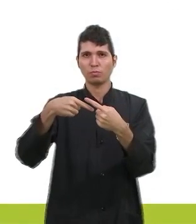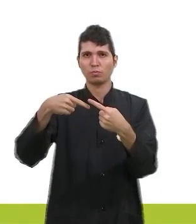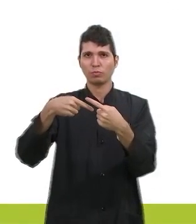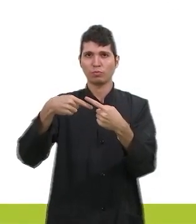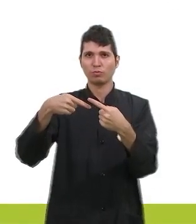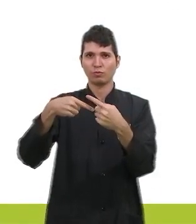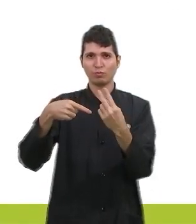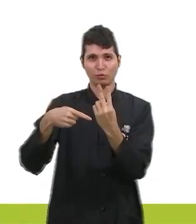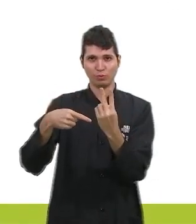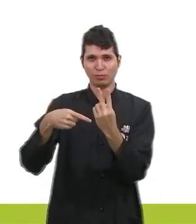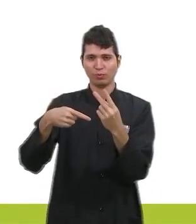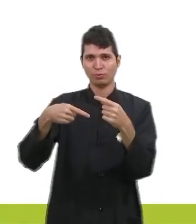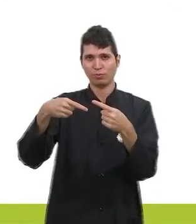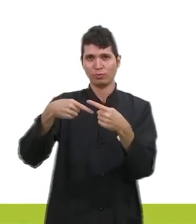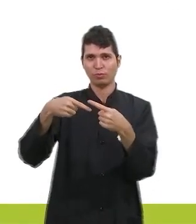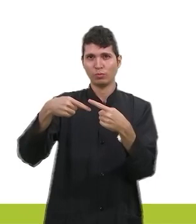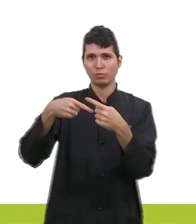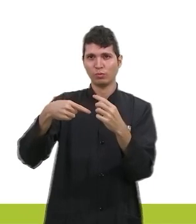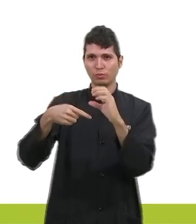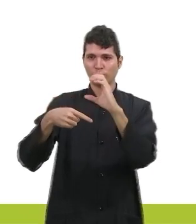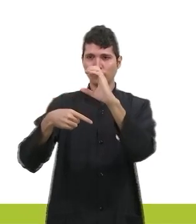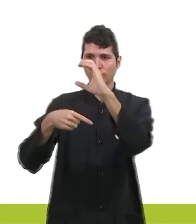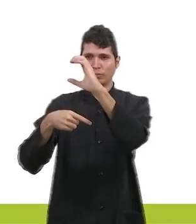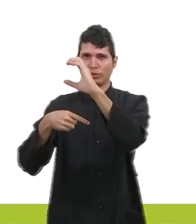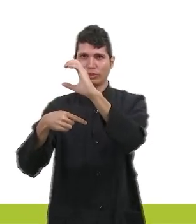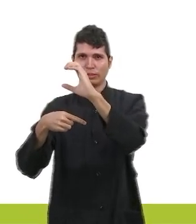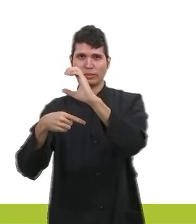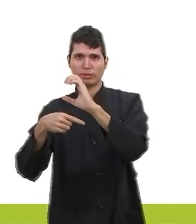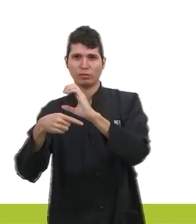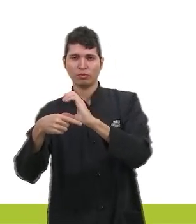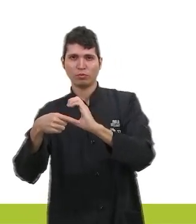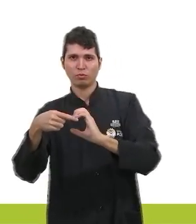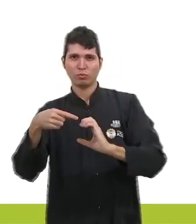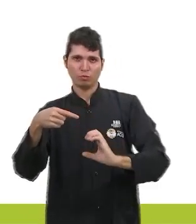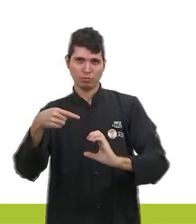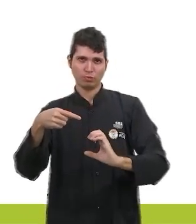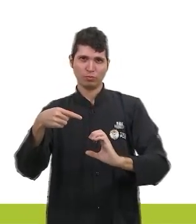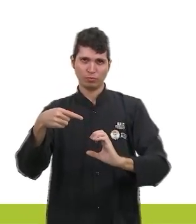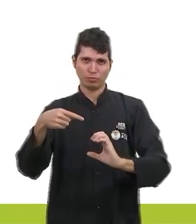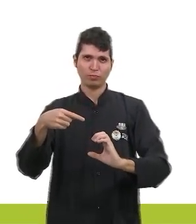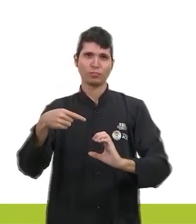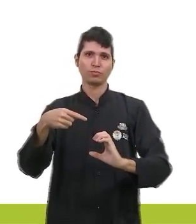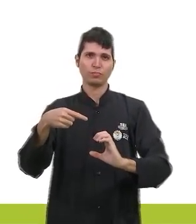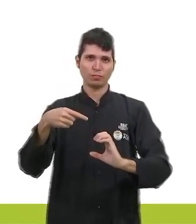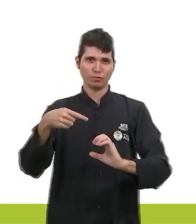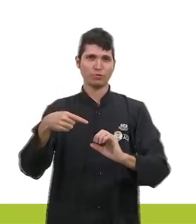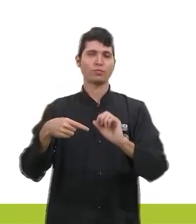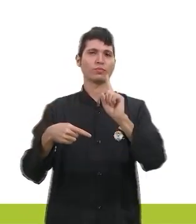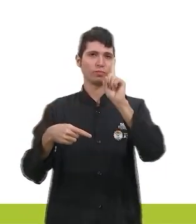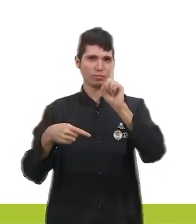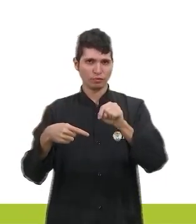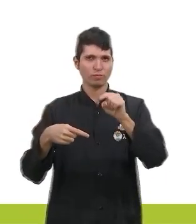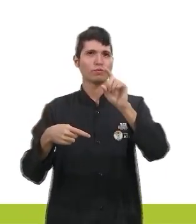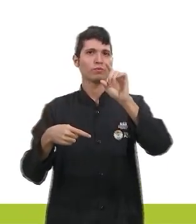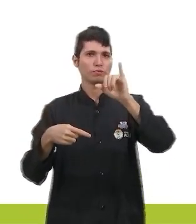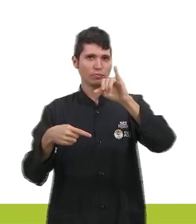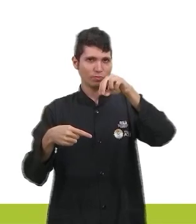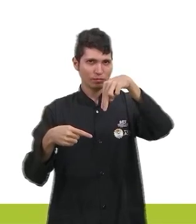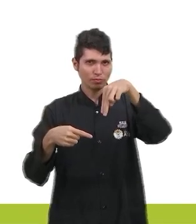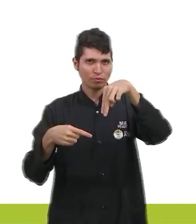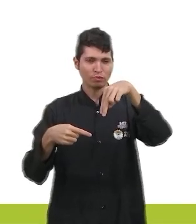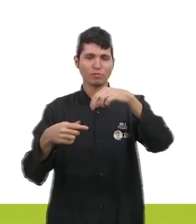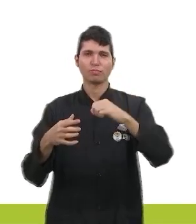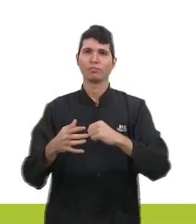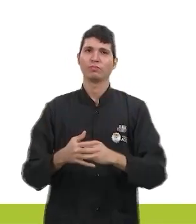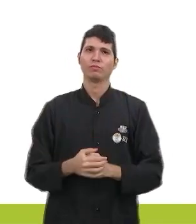entre 2 carbonos. Aí sim, ele vai entrar aí no requisito de insaturação. E no último